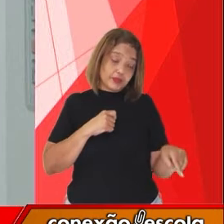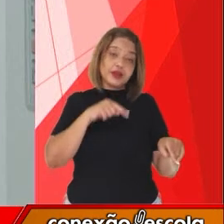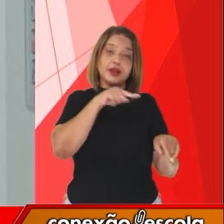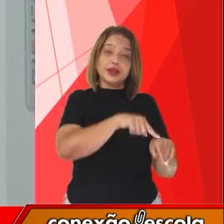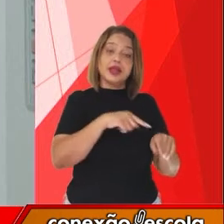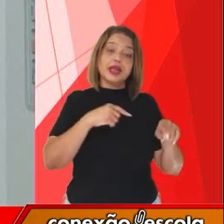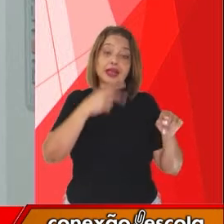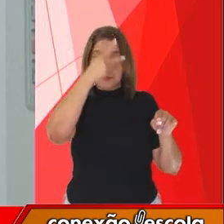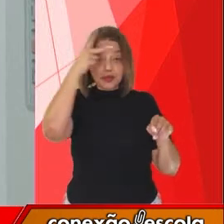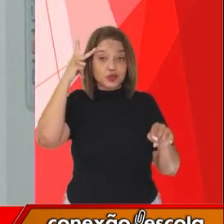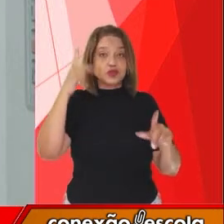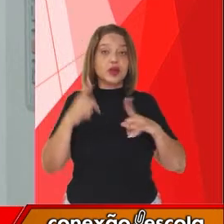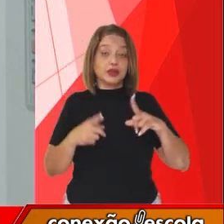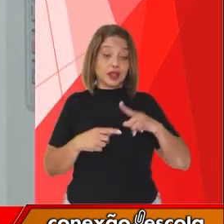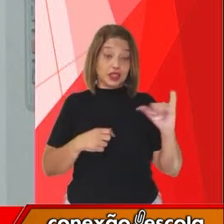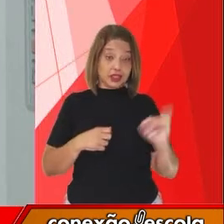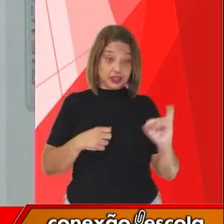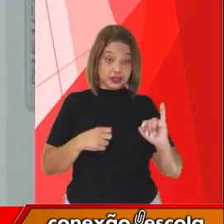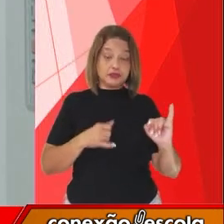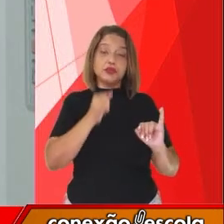esteja aqui, ó.